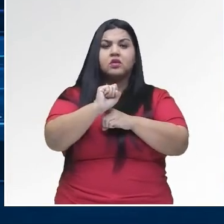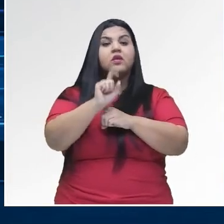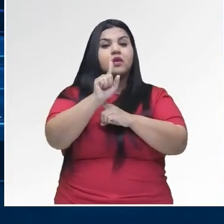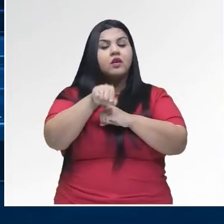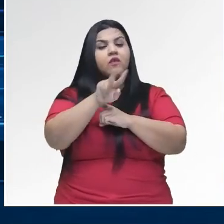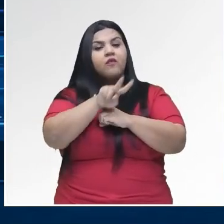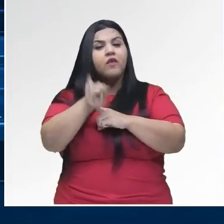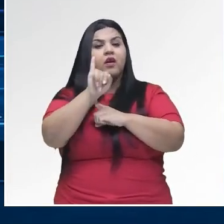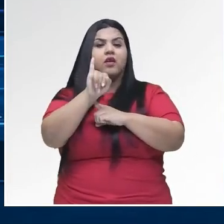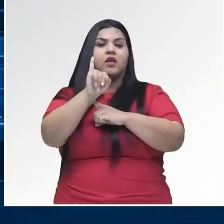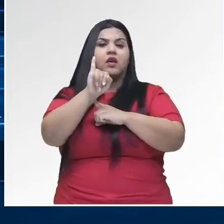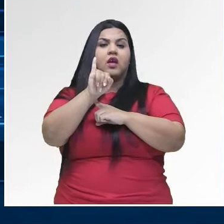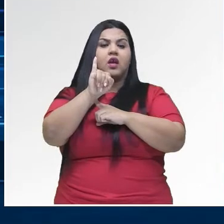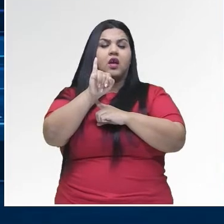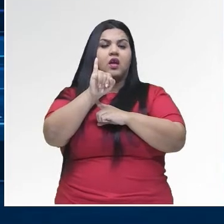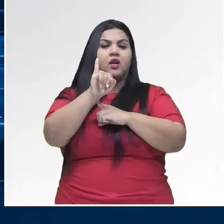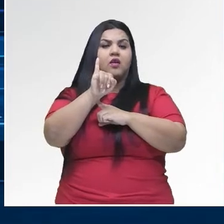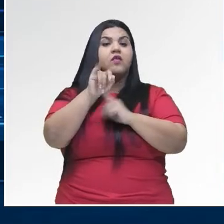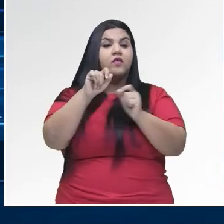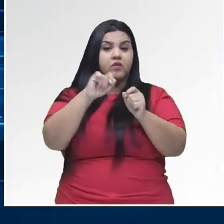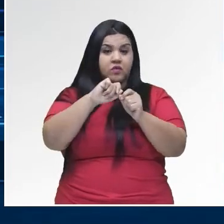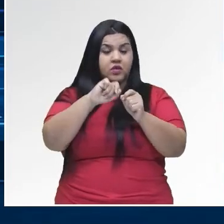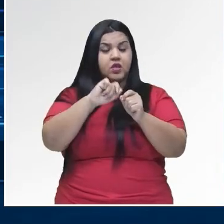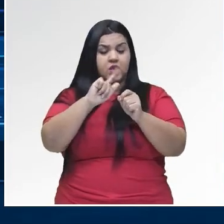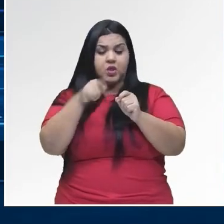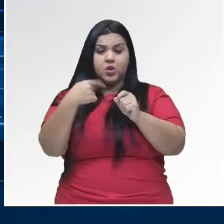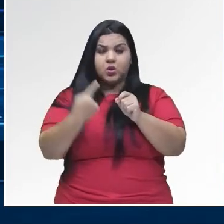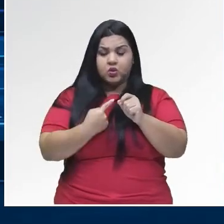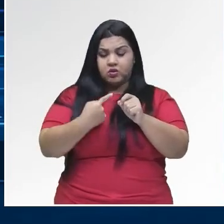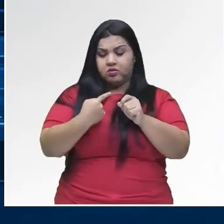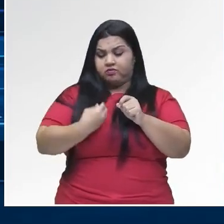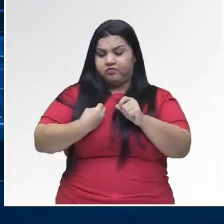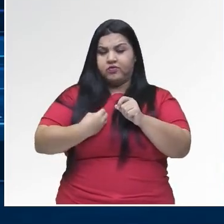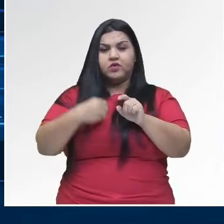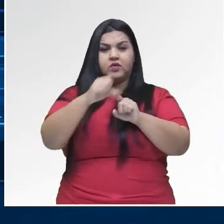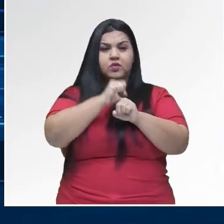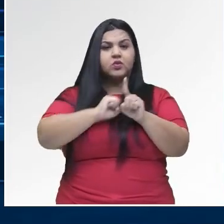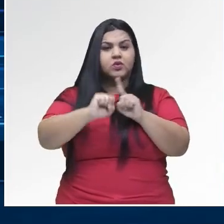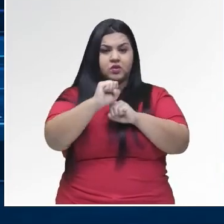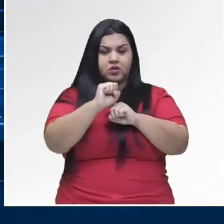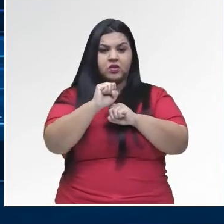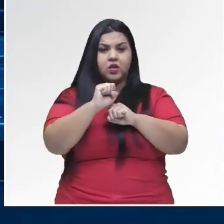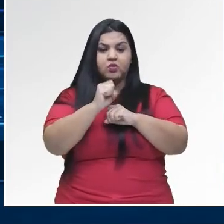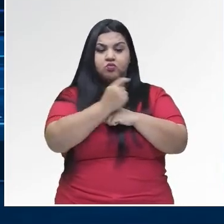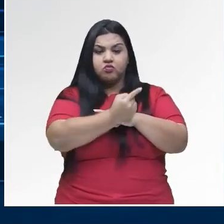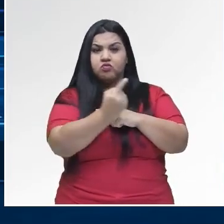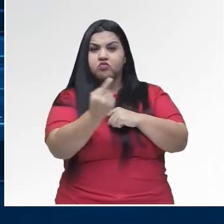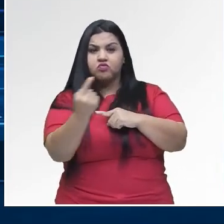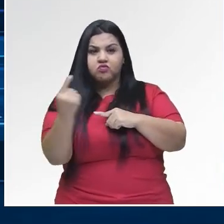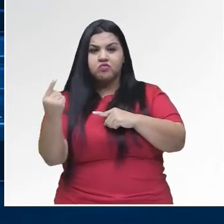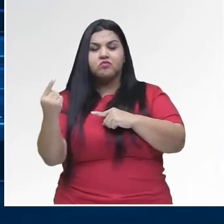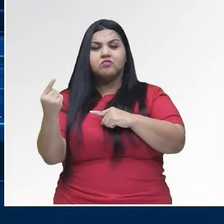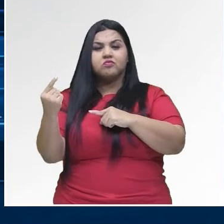vão nortear a nossa vida social, a nossa vida individual.